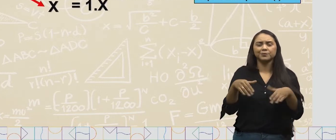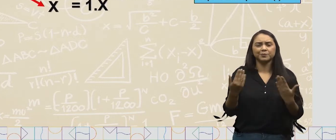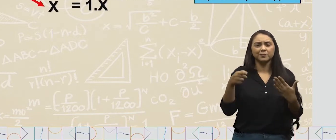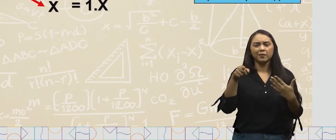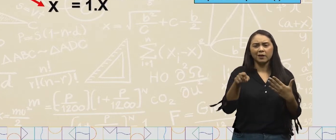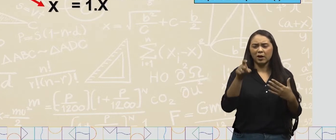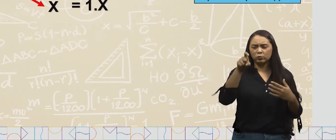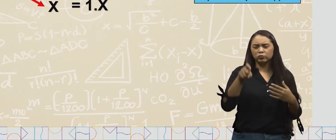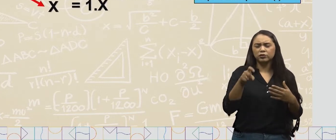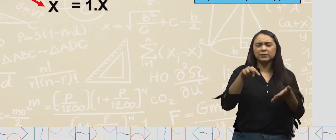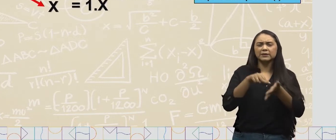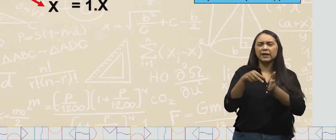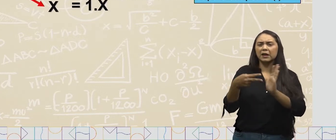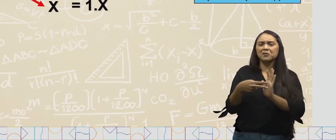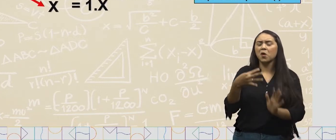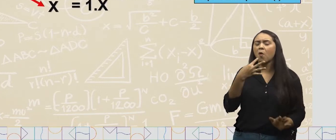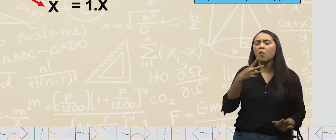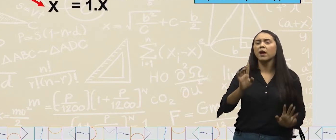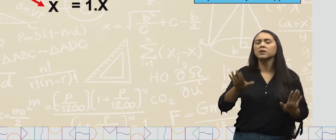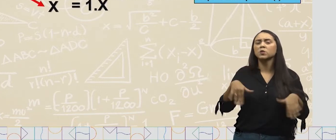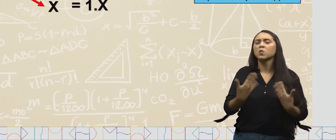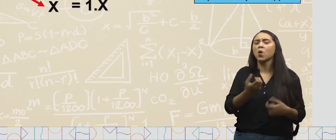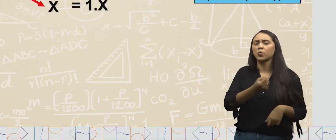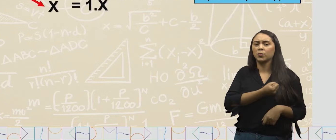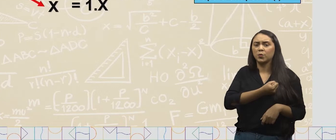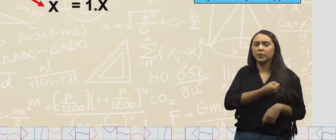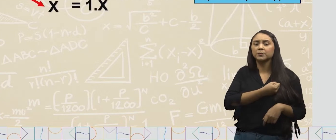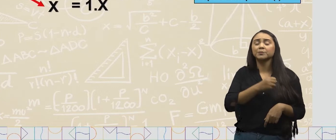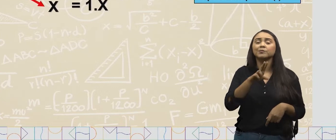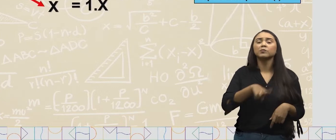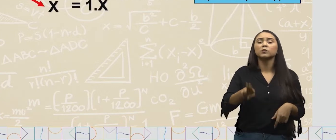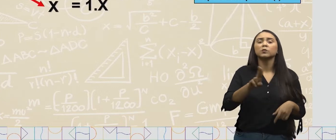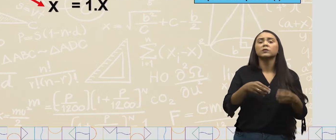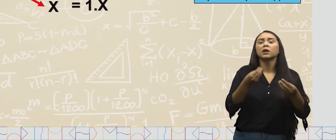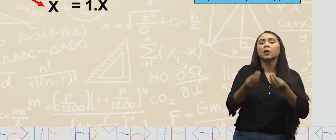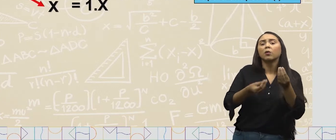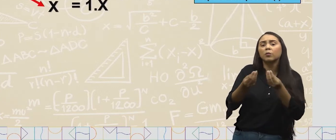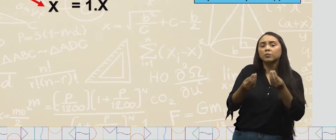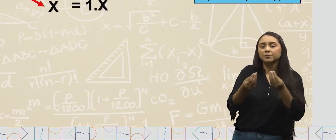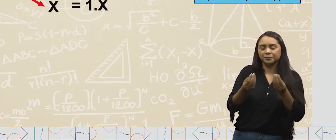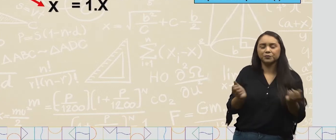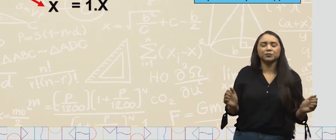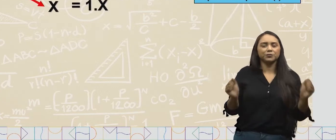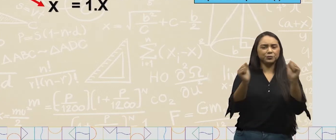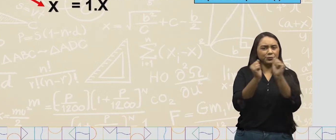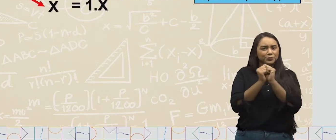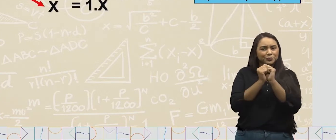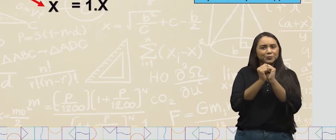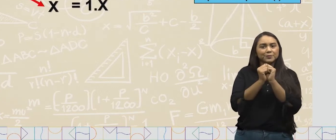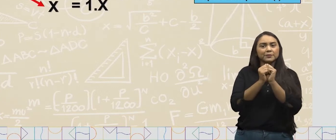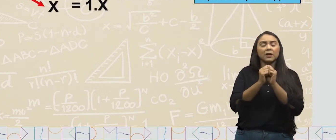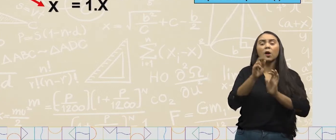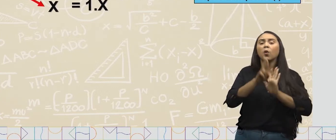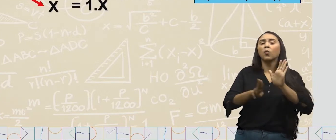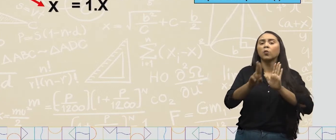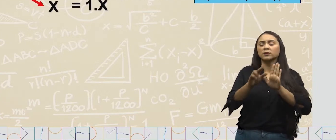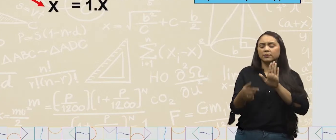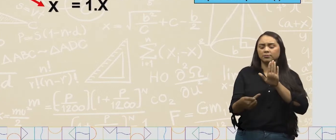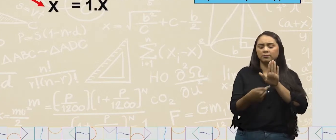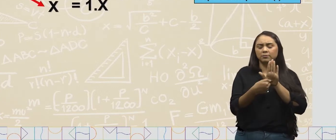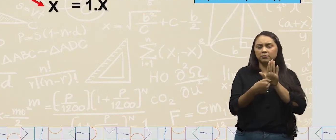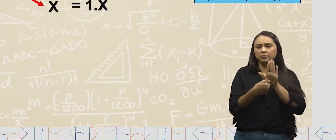número desconhecido, essa é a letra x. Então, vamos colocá-las juntos com o símbolo